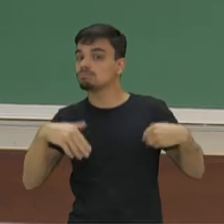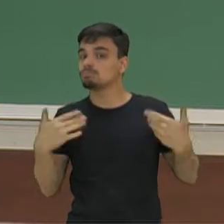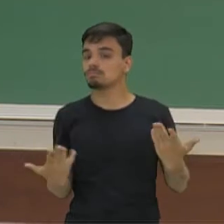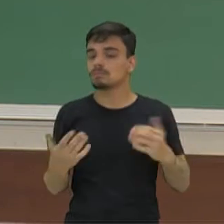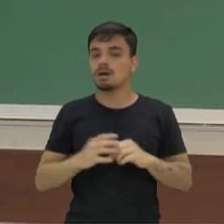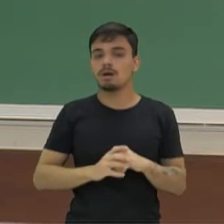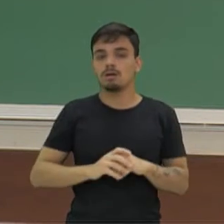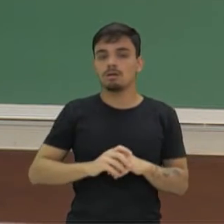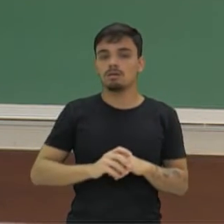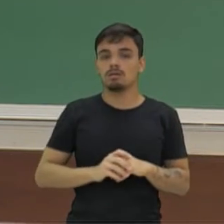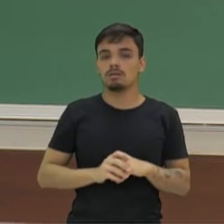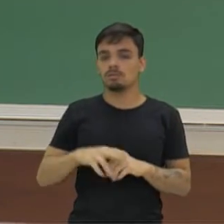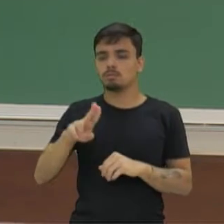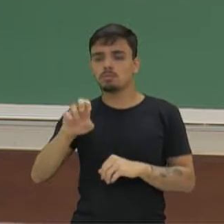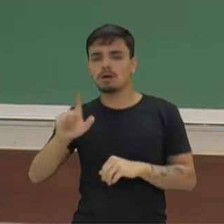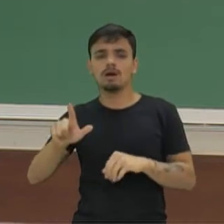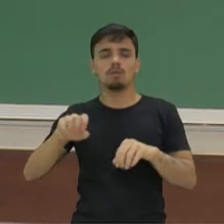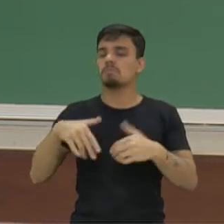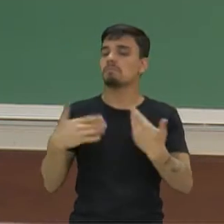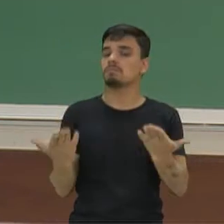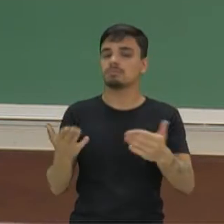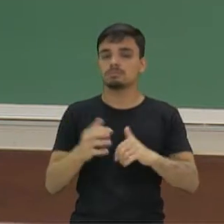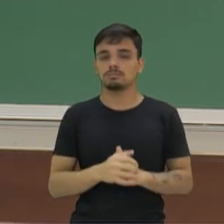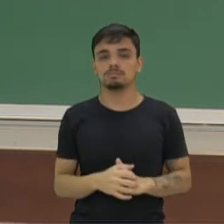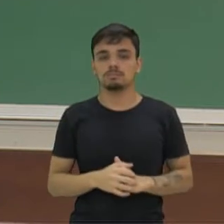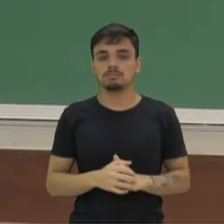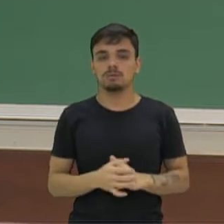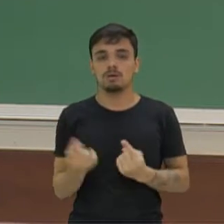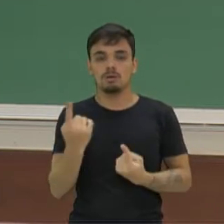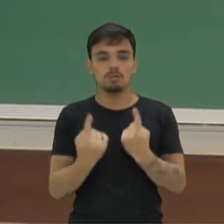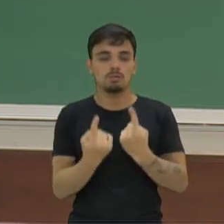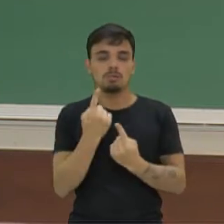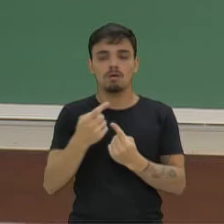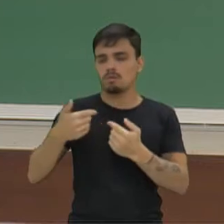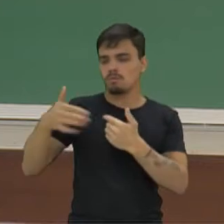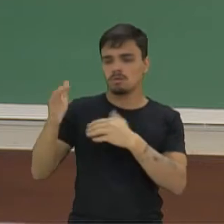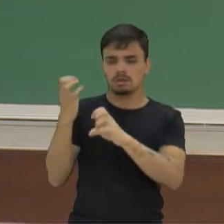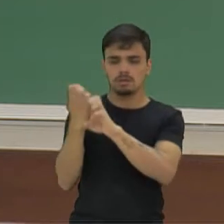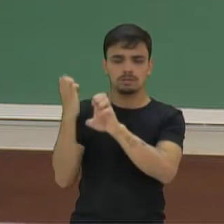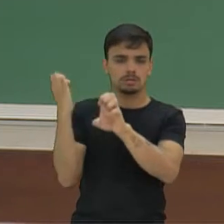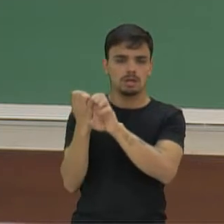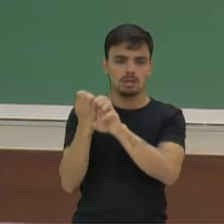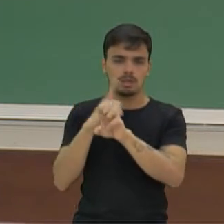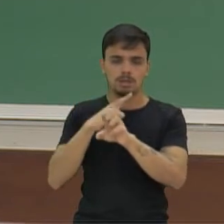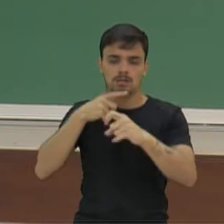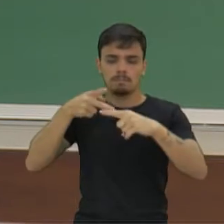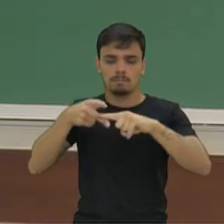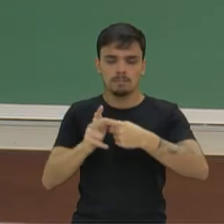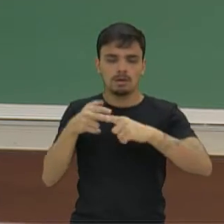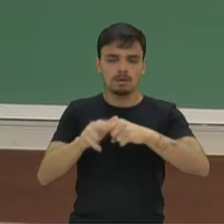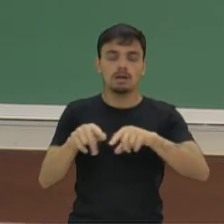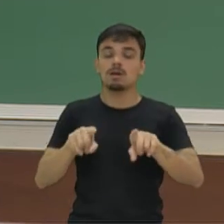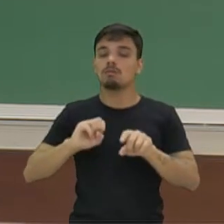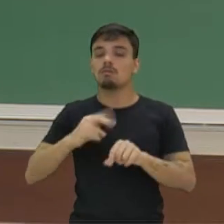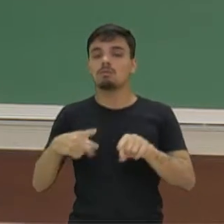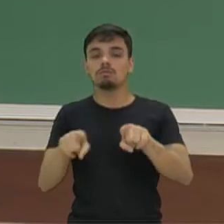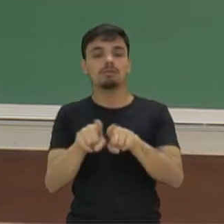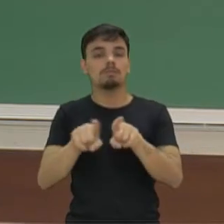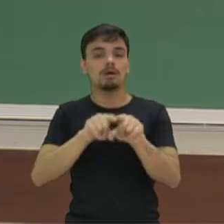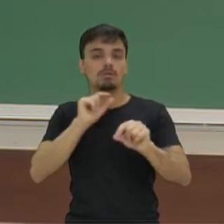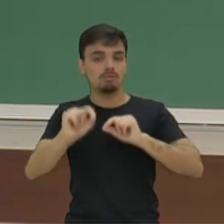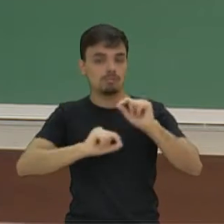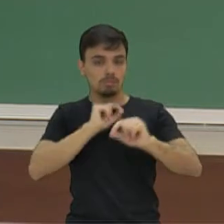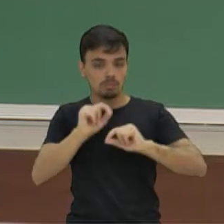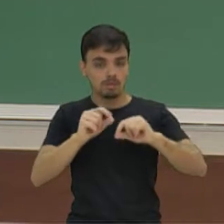na UFPR, na UEL, na UEM, assim por diante? Com qualquer outra engenharia, você tem mecânica? Mas que tal você desenvolver